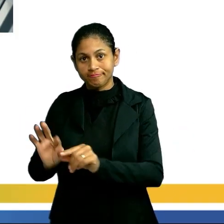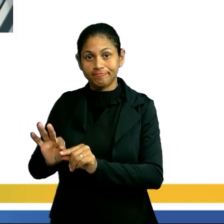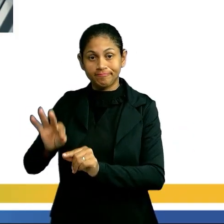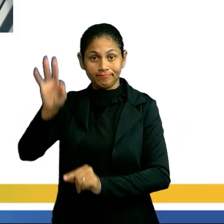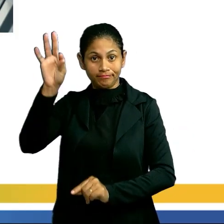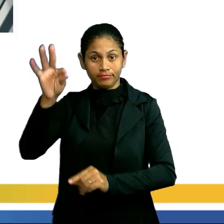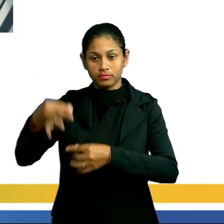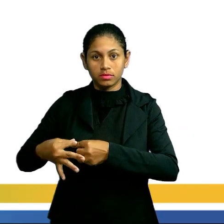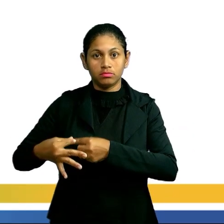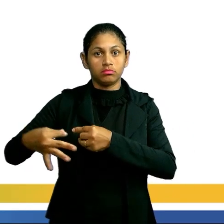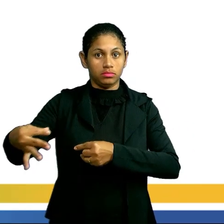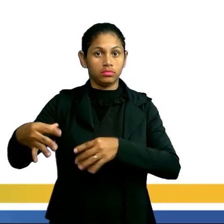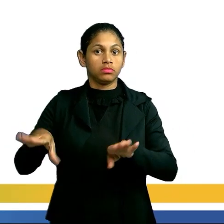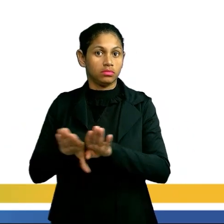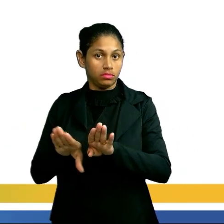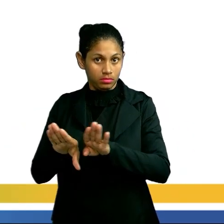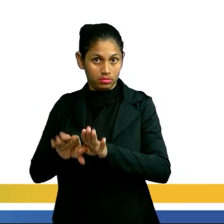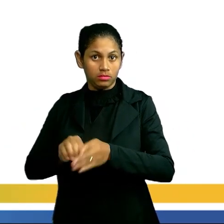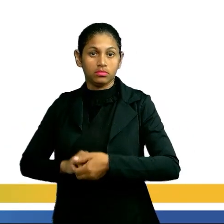largura.